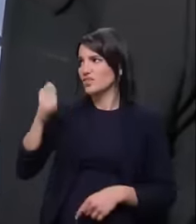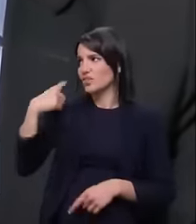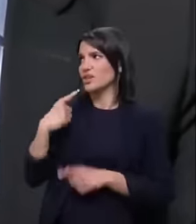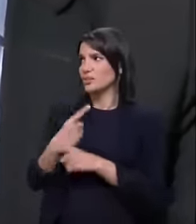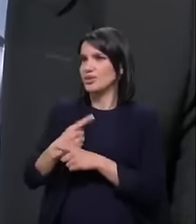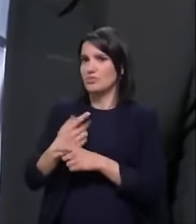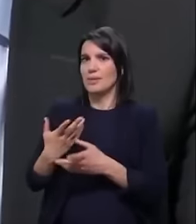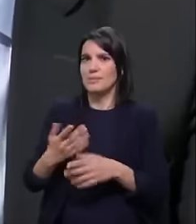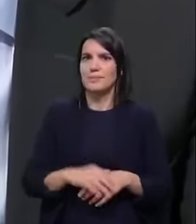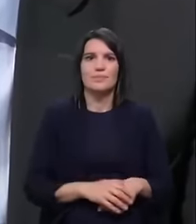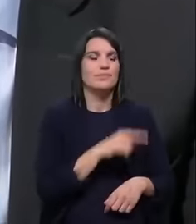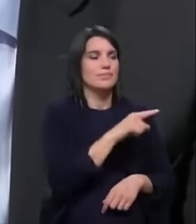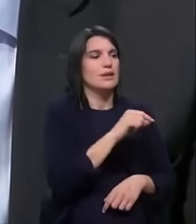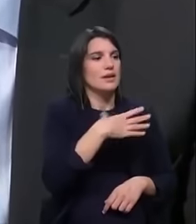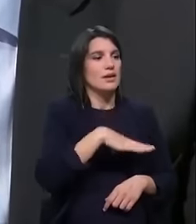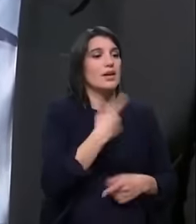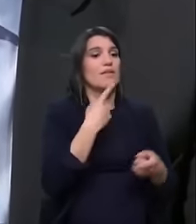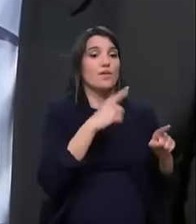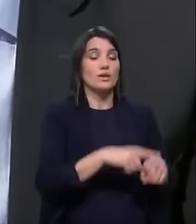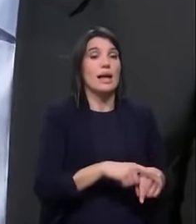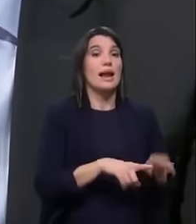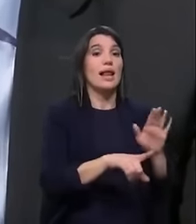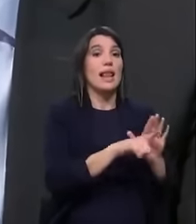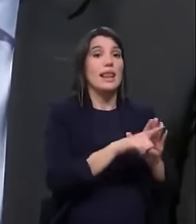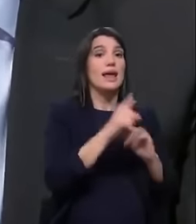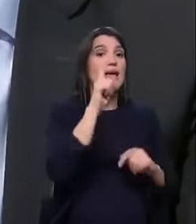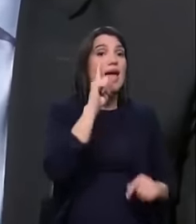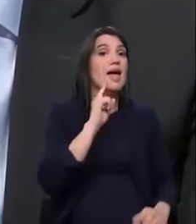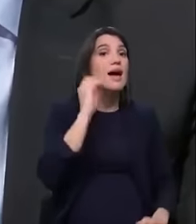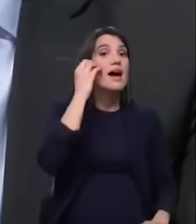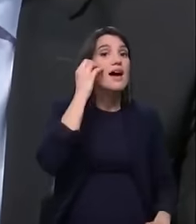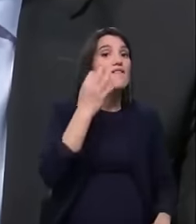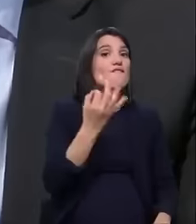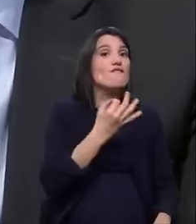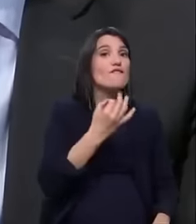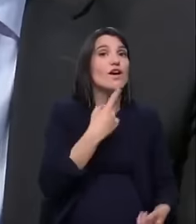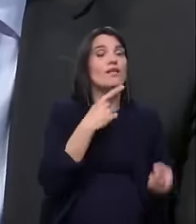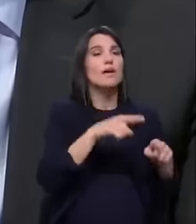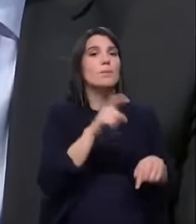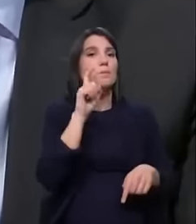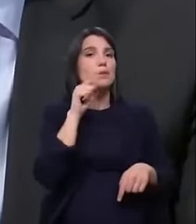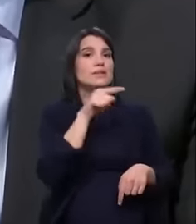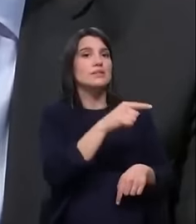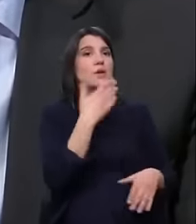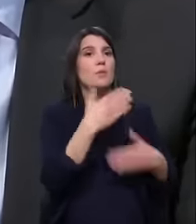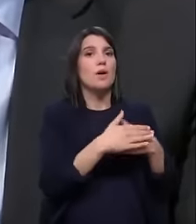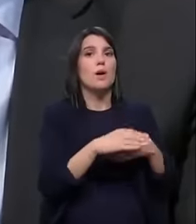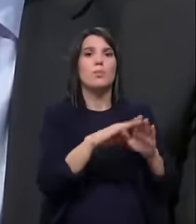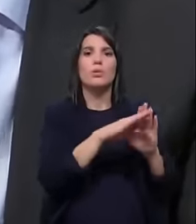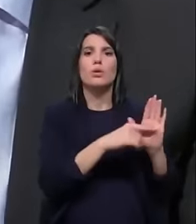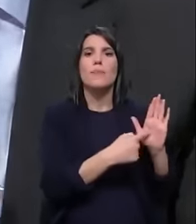como quer repor a lei Cristas e acabar com a proteção desses idosos. Está no seu programa.